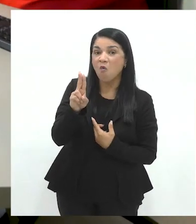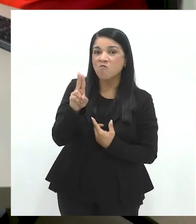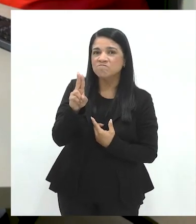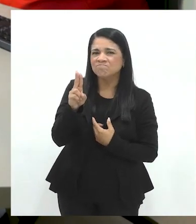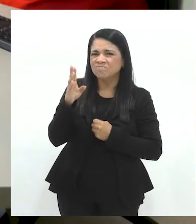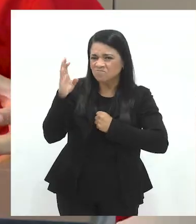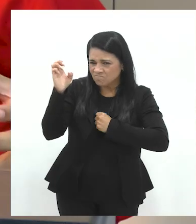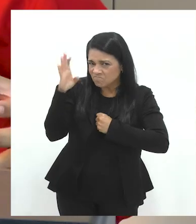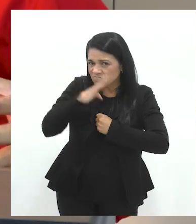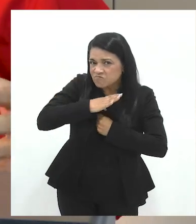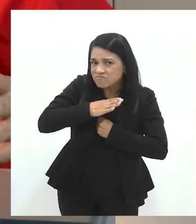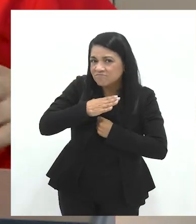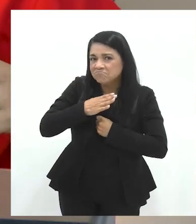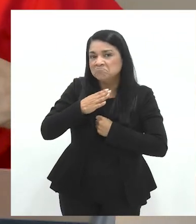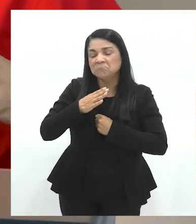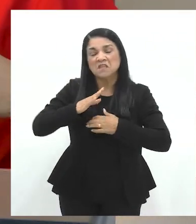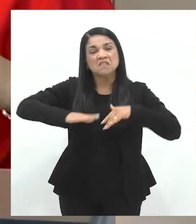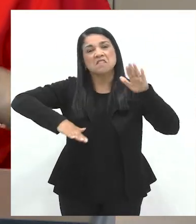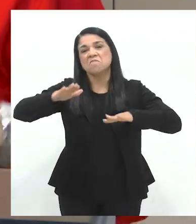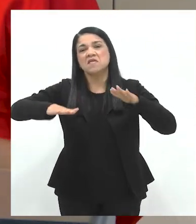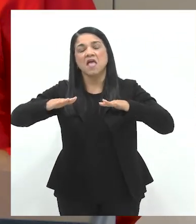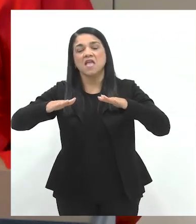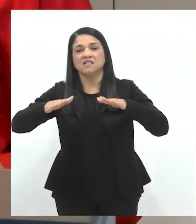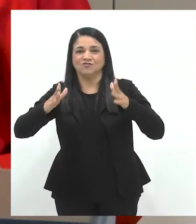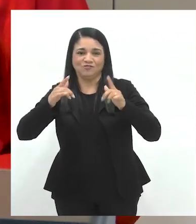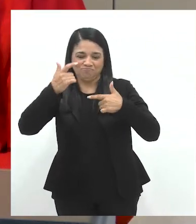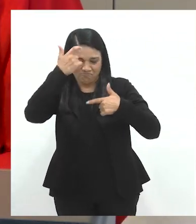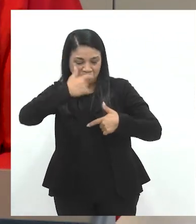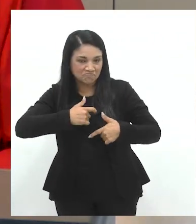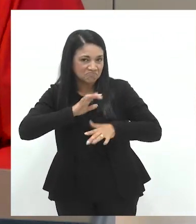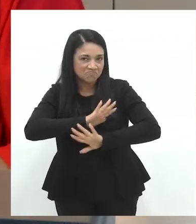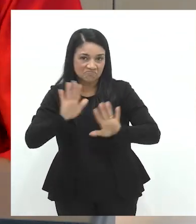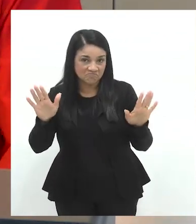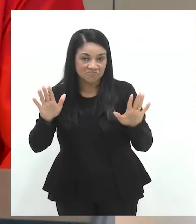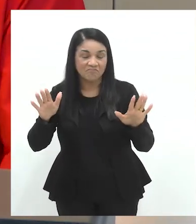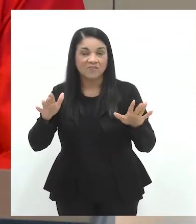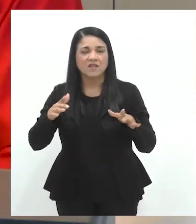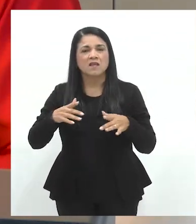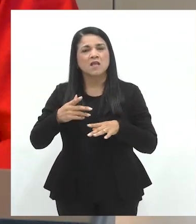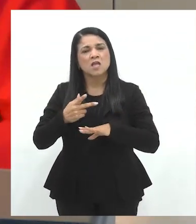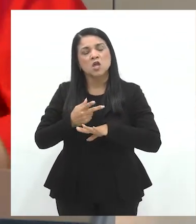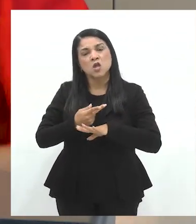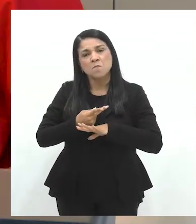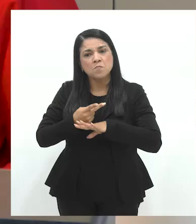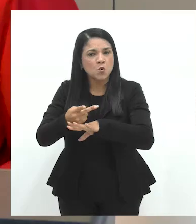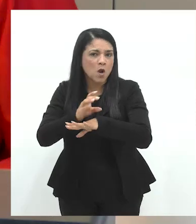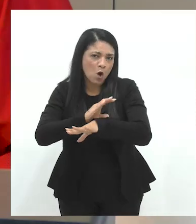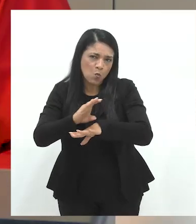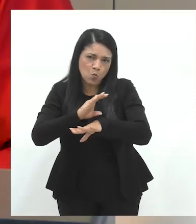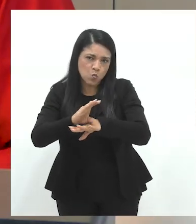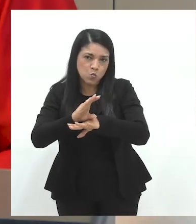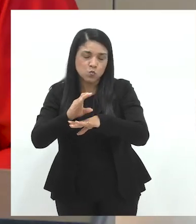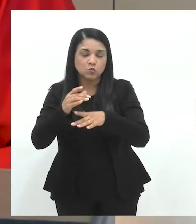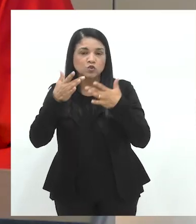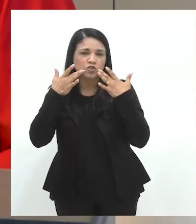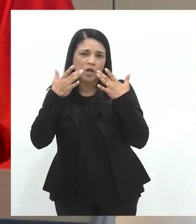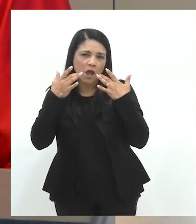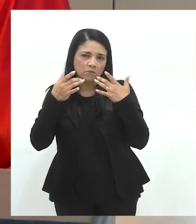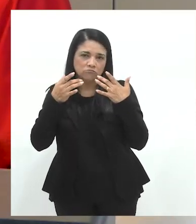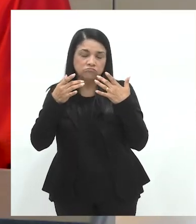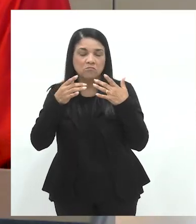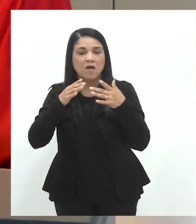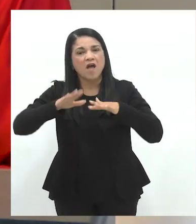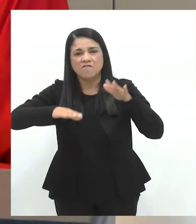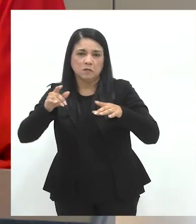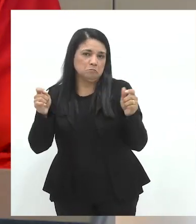aparência. Então, será que aí não procura um curso de teatro? Nem todo mundo pode ir até um curso de teatro,